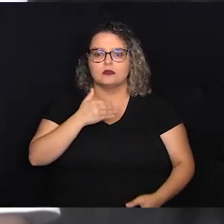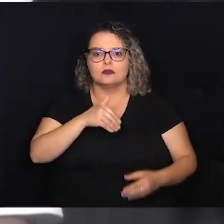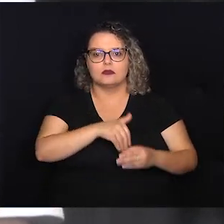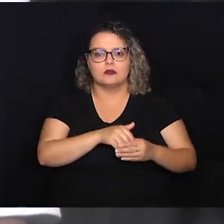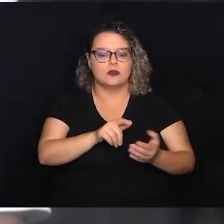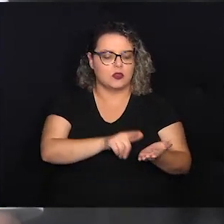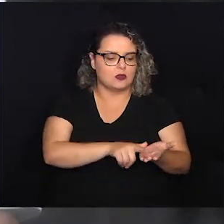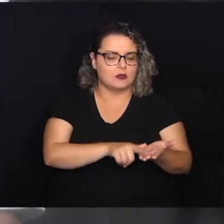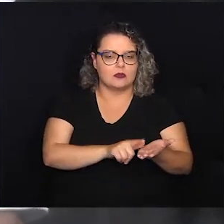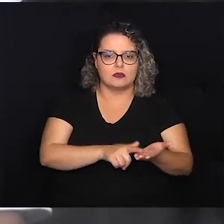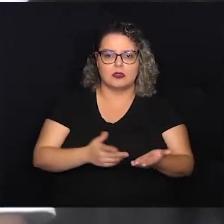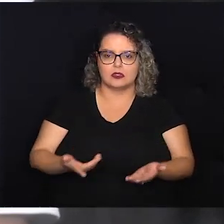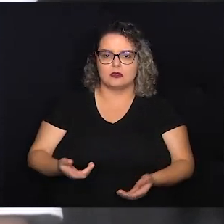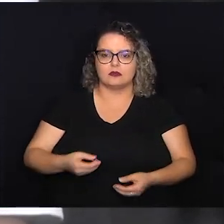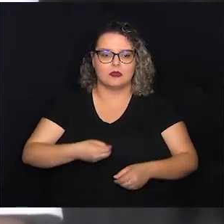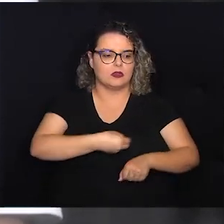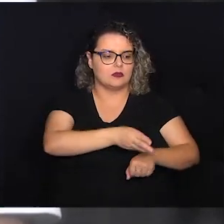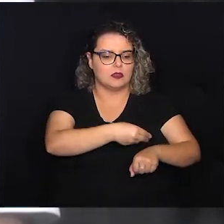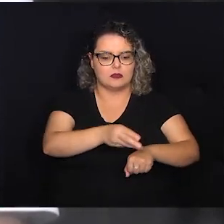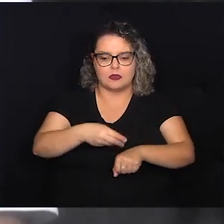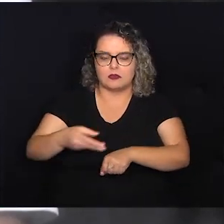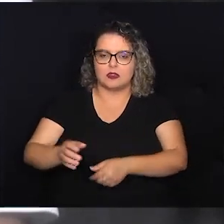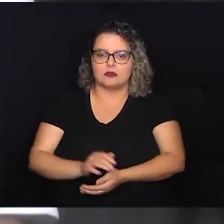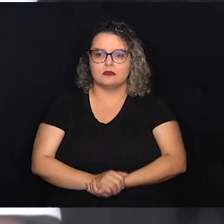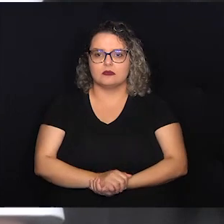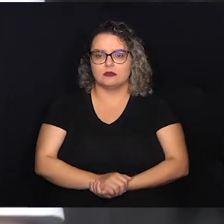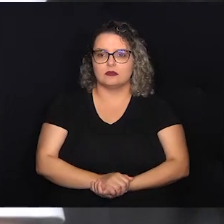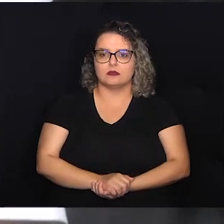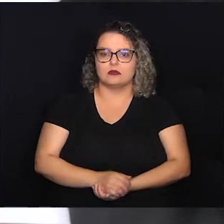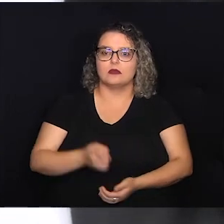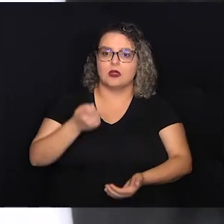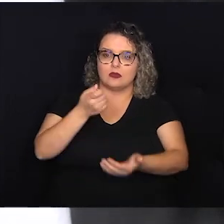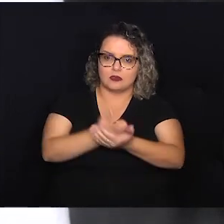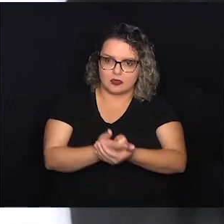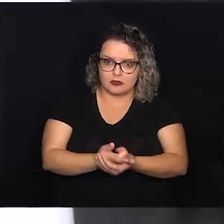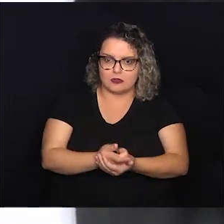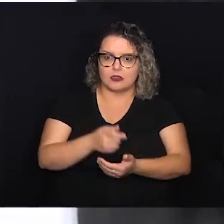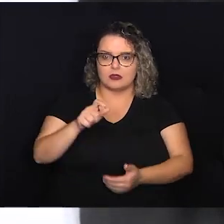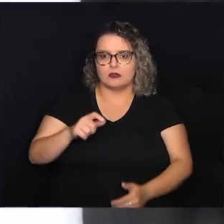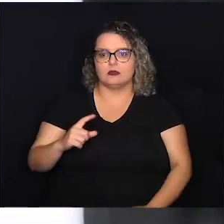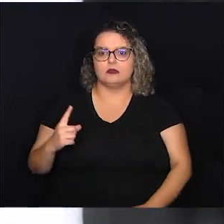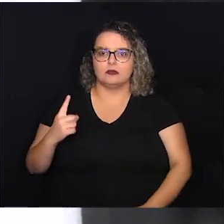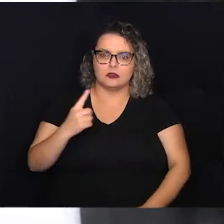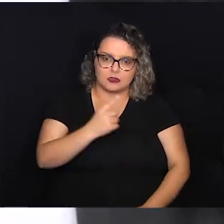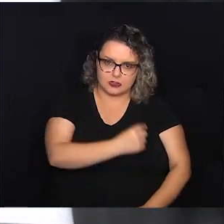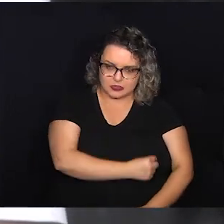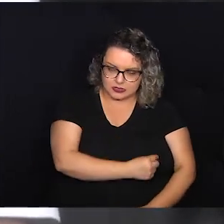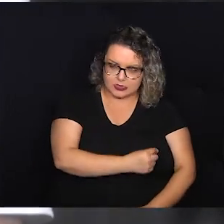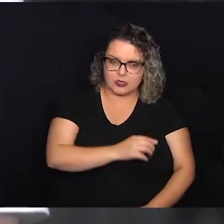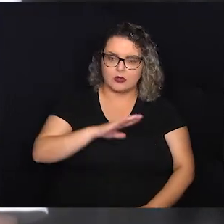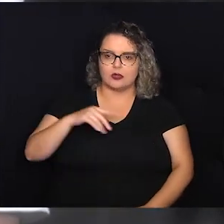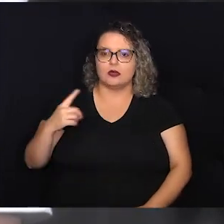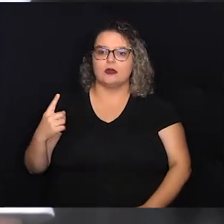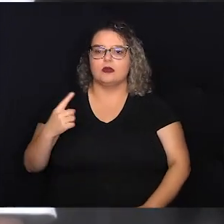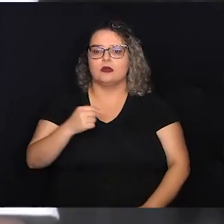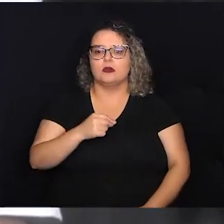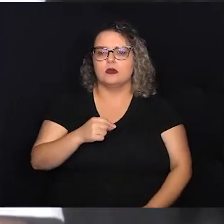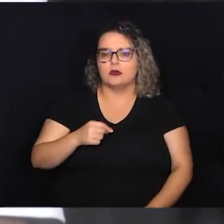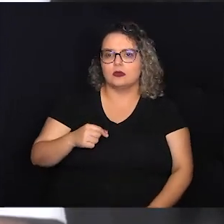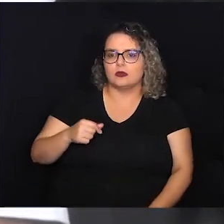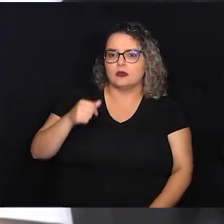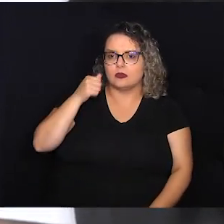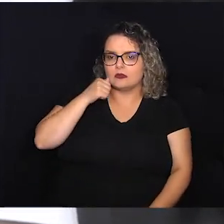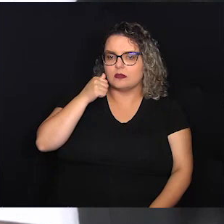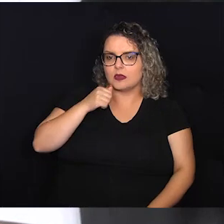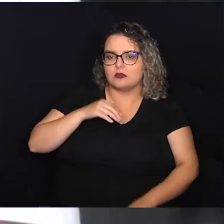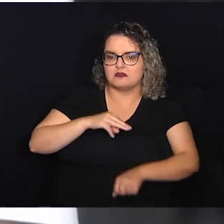pedindo voto com o santinho, e ele distribuiu o santinho para todos eles. E eu fui lá, paguei o rapaz e ia saindo. Quando eu ia saindo,